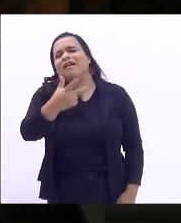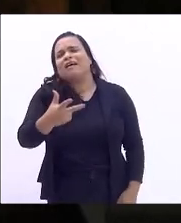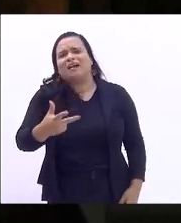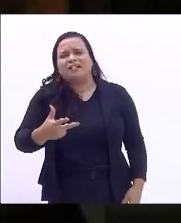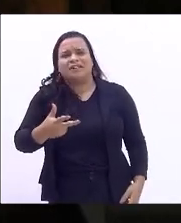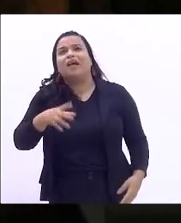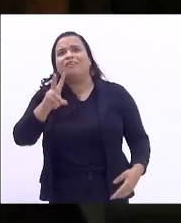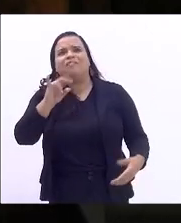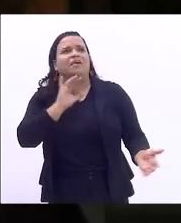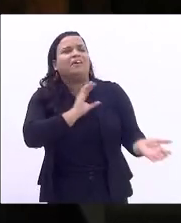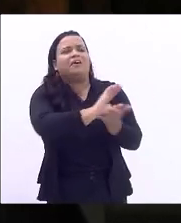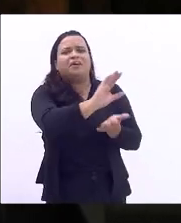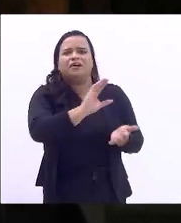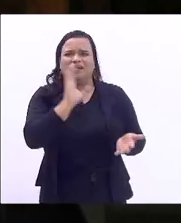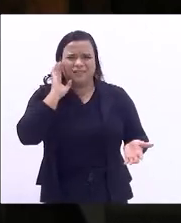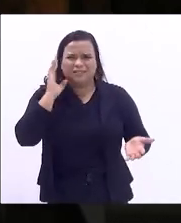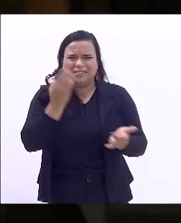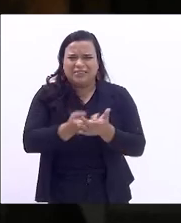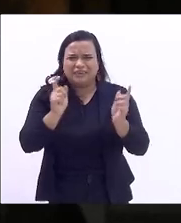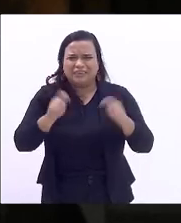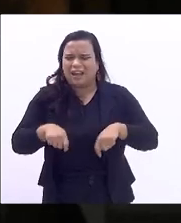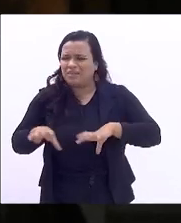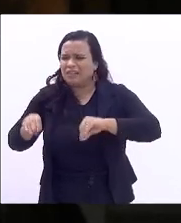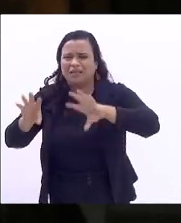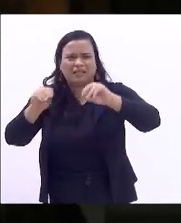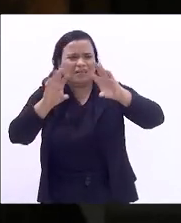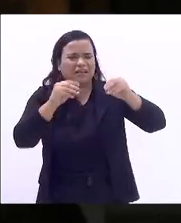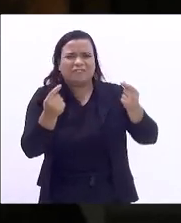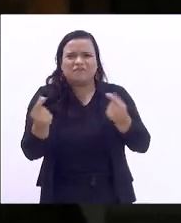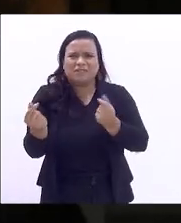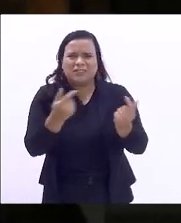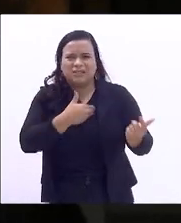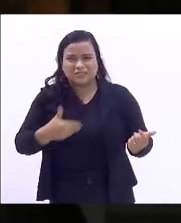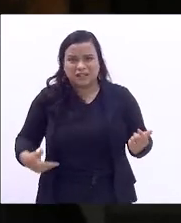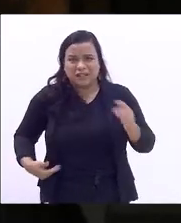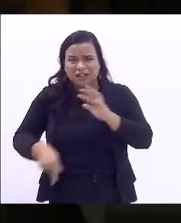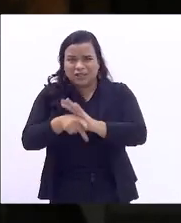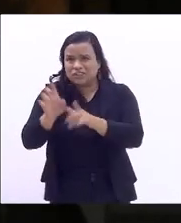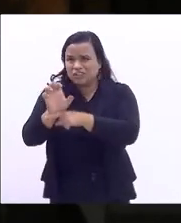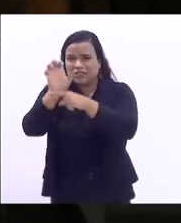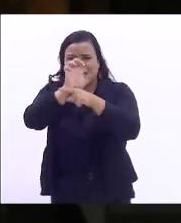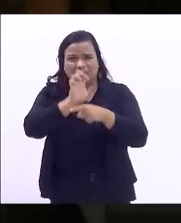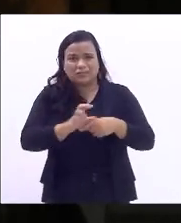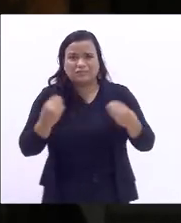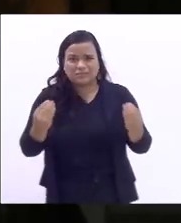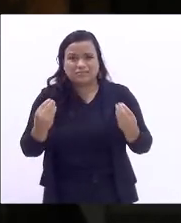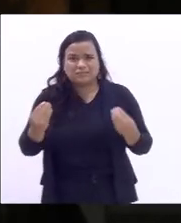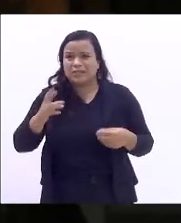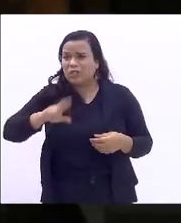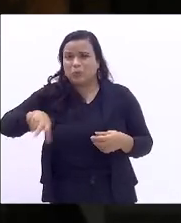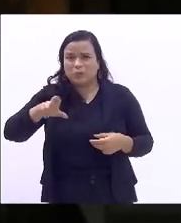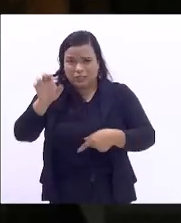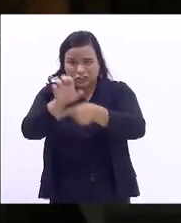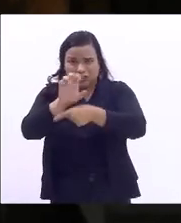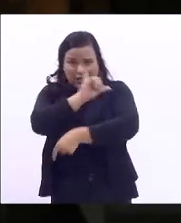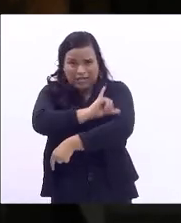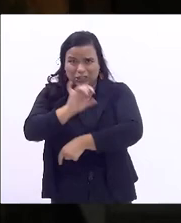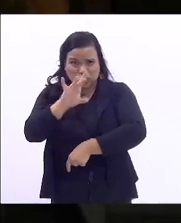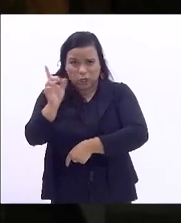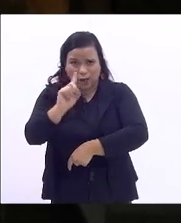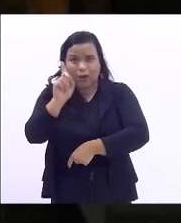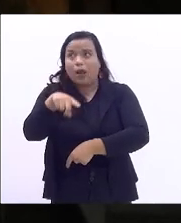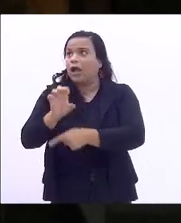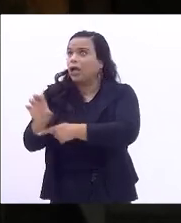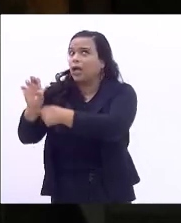credibilidade de mexer nas Finanças Públicas do estado e não é do estado o rei não